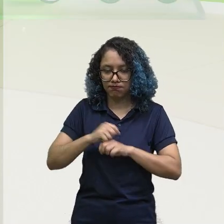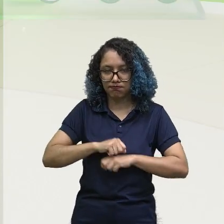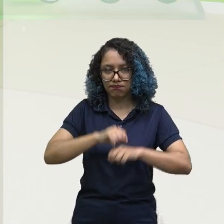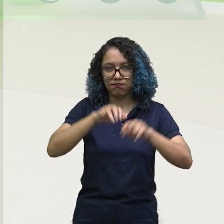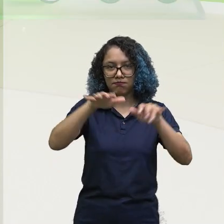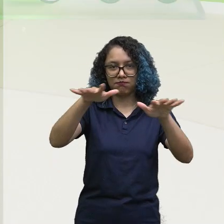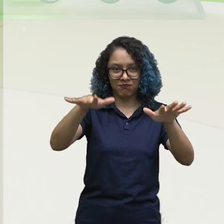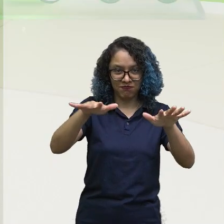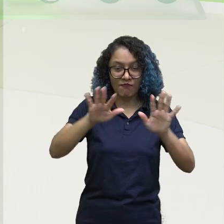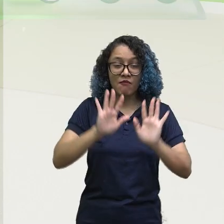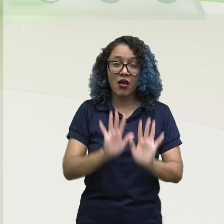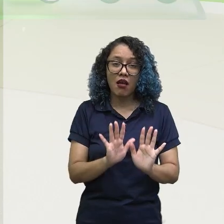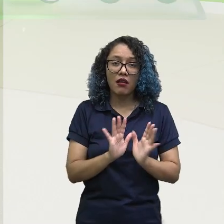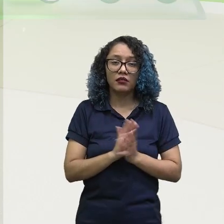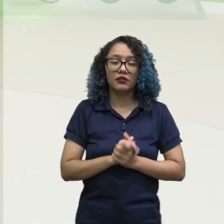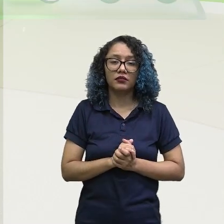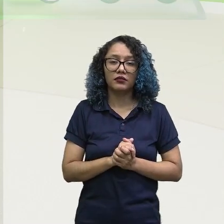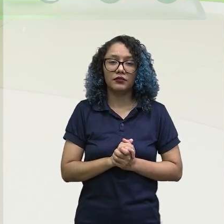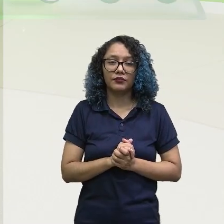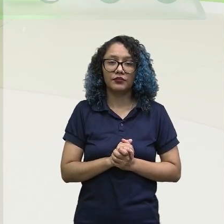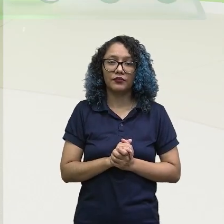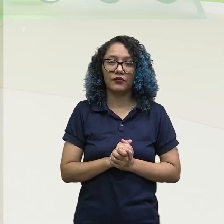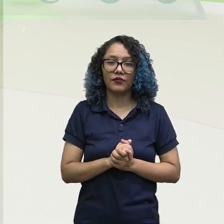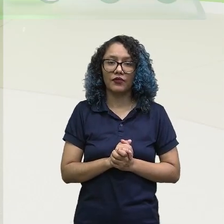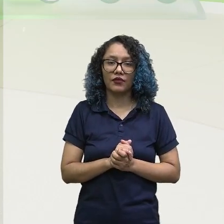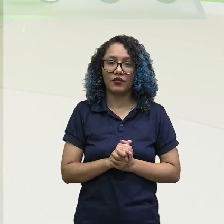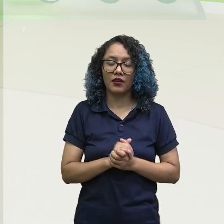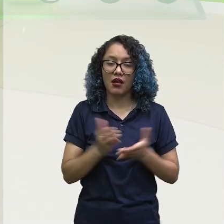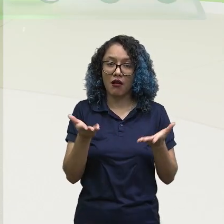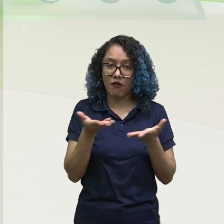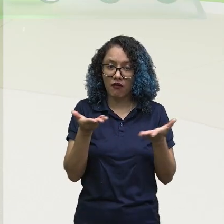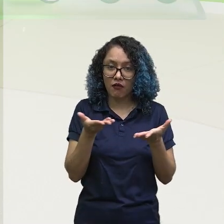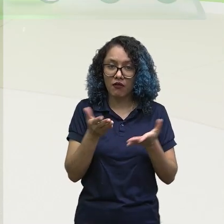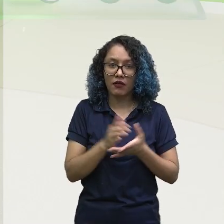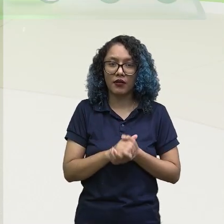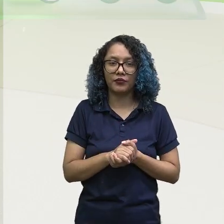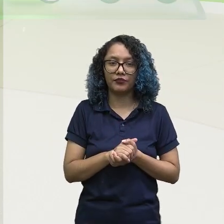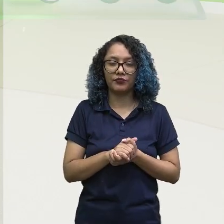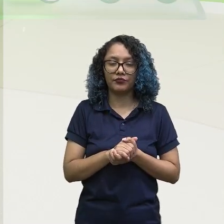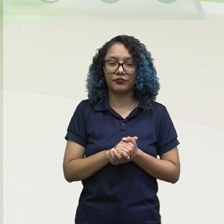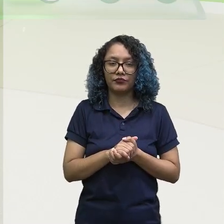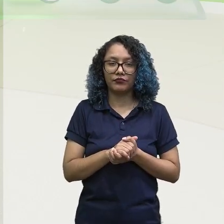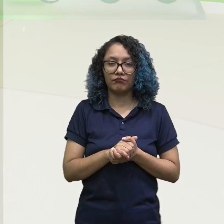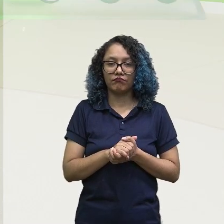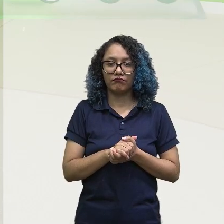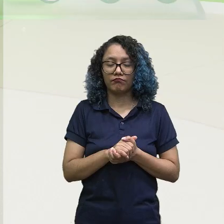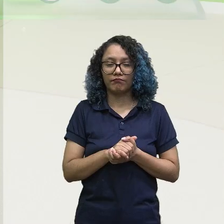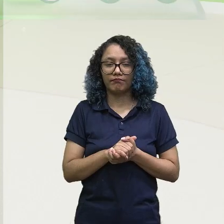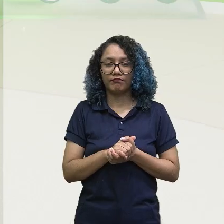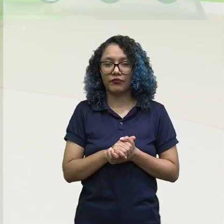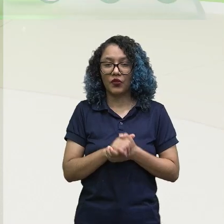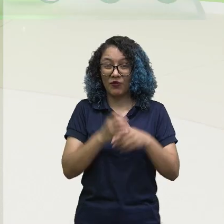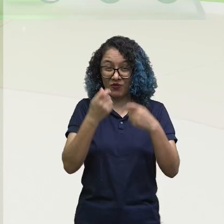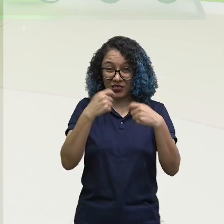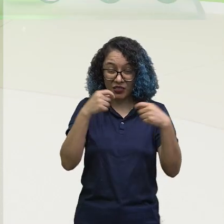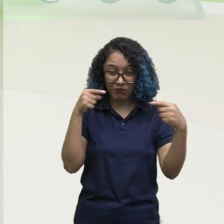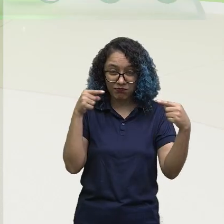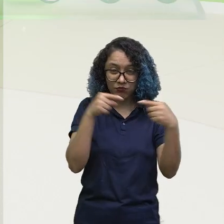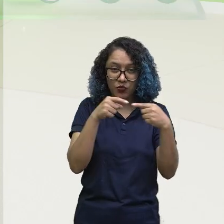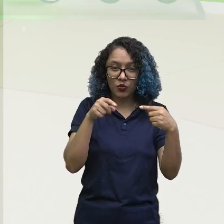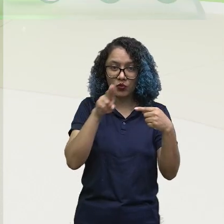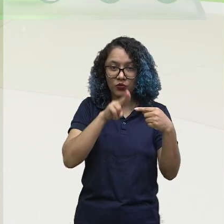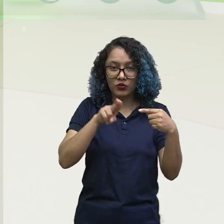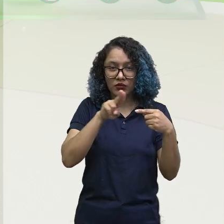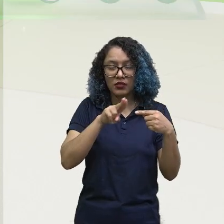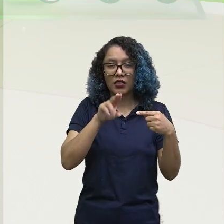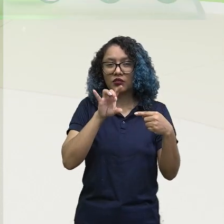rede. Só que hoje a gente não tem o suficiente para realmente fazer aí uso apenas